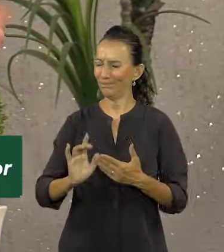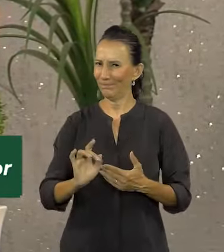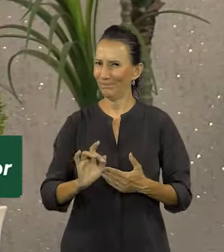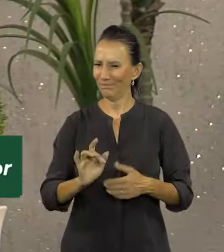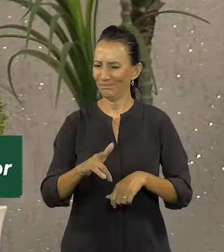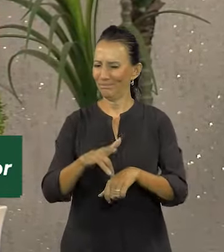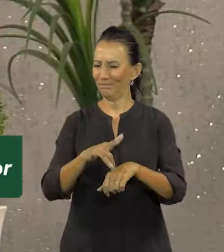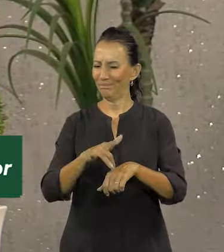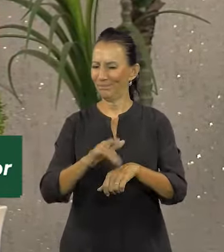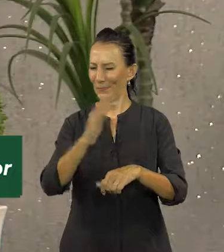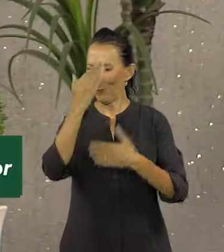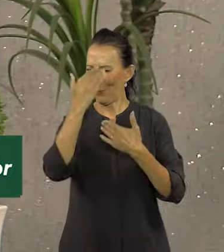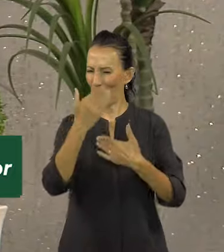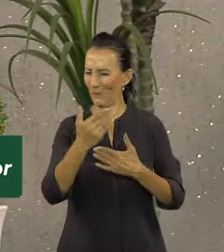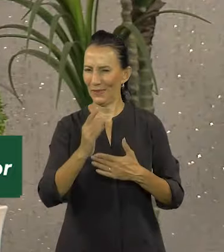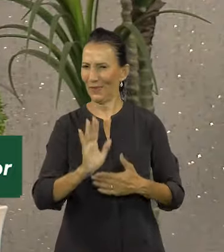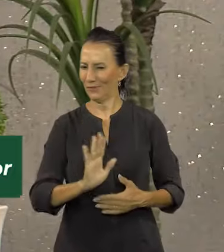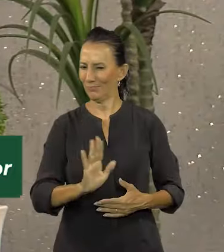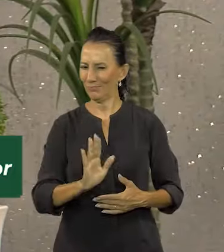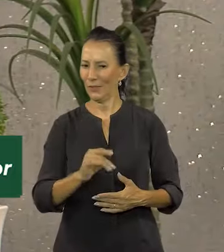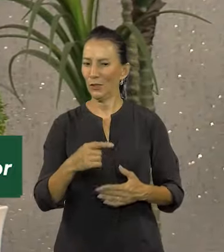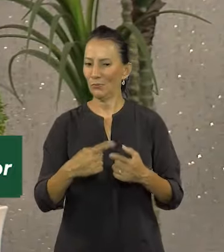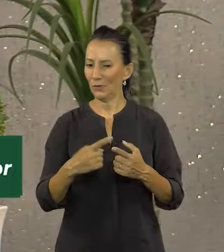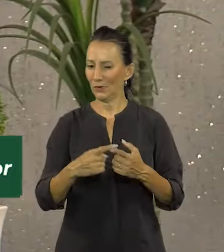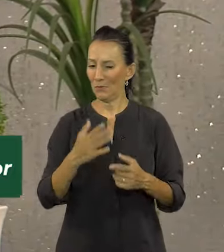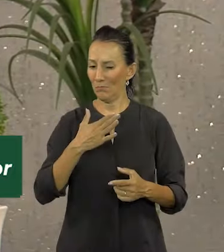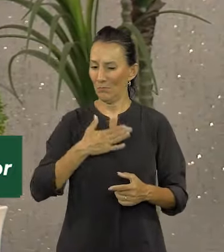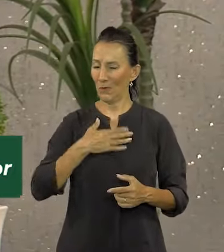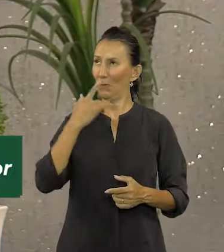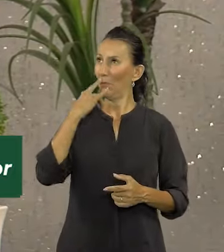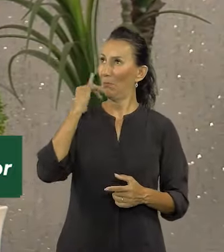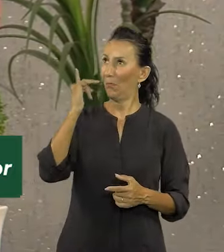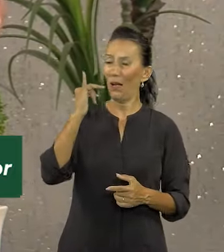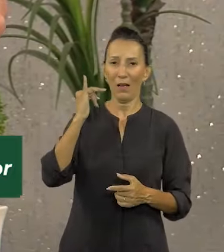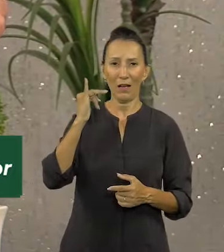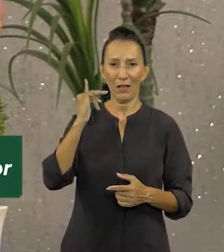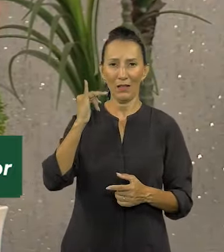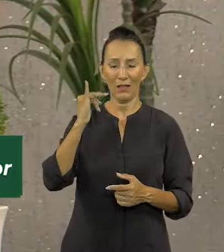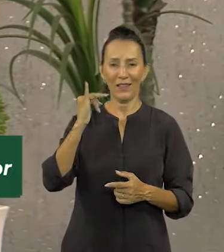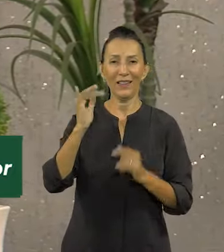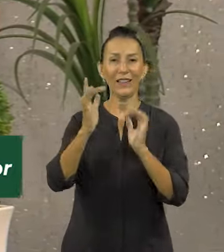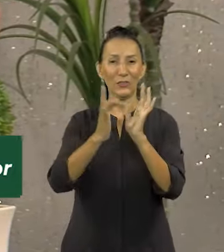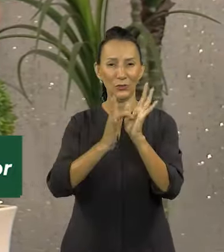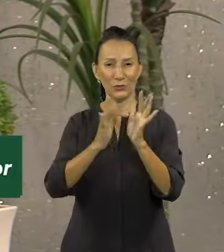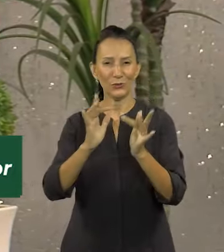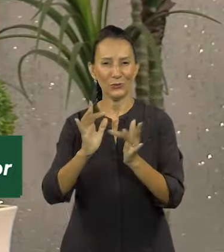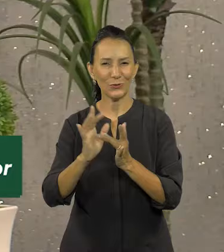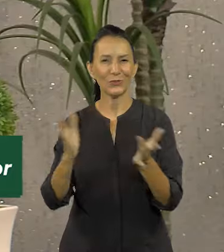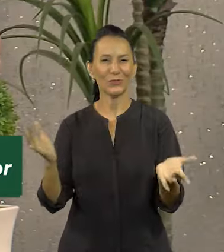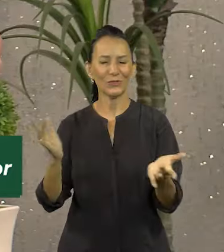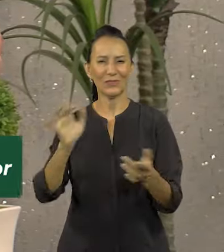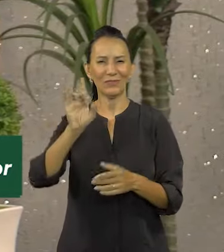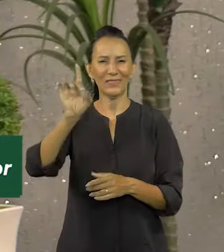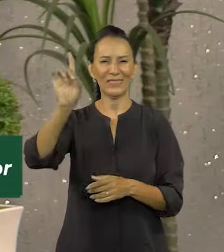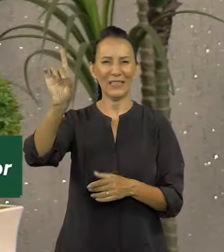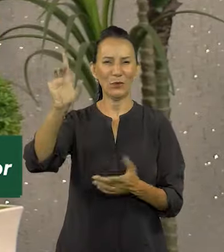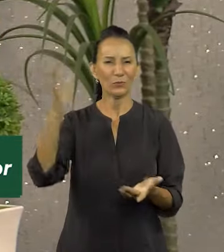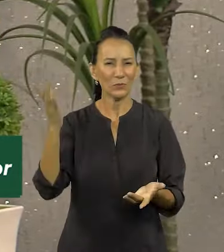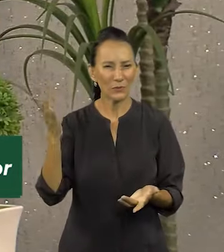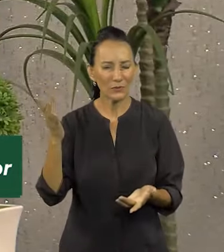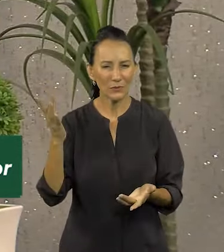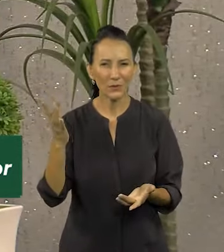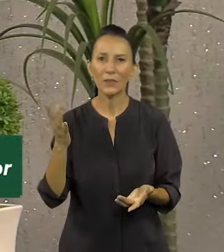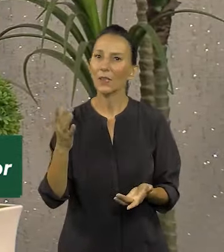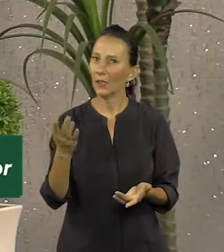precisa de você falar comigo não porque meu pai é Jeová eu não sou somente testemunha eu sou testemunha e filho tá